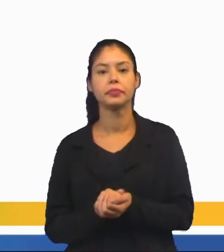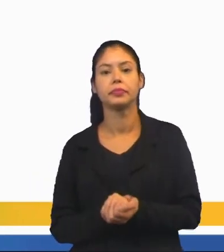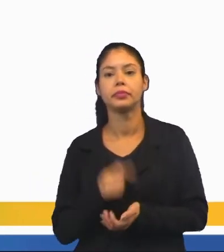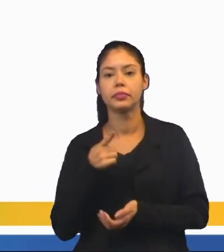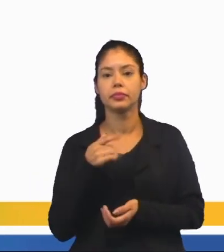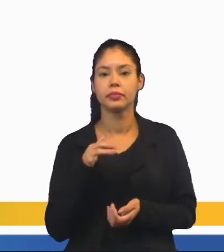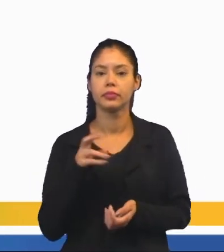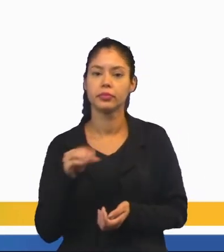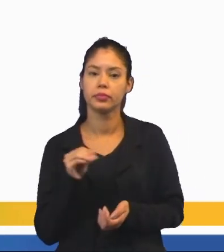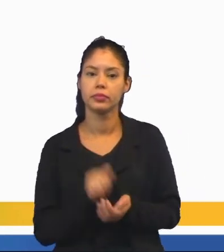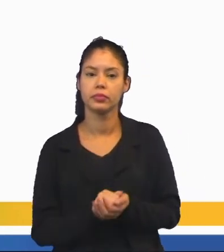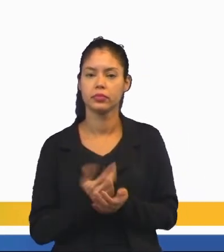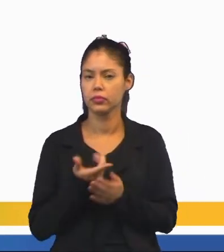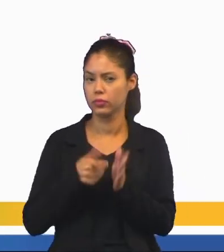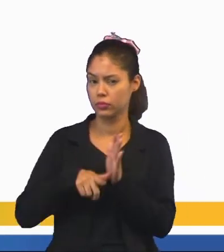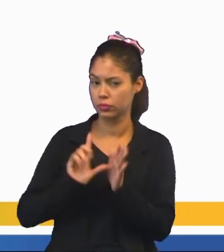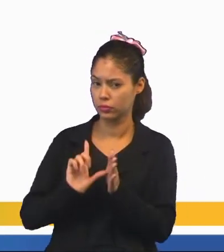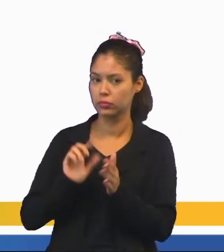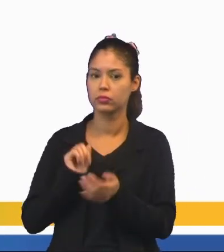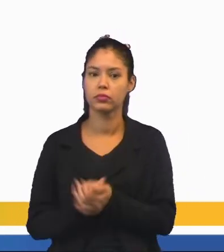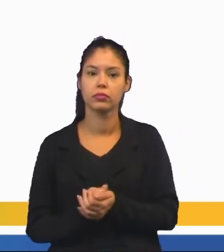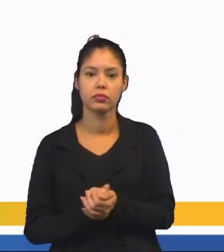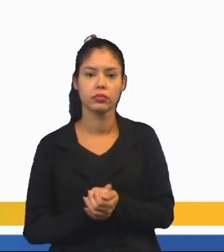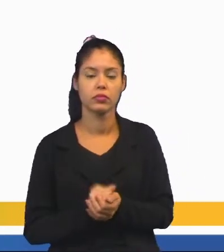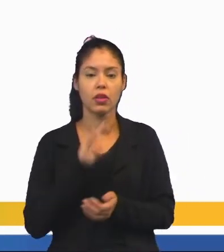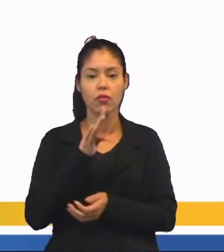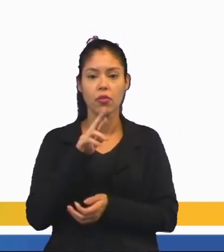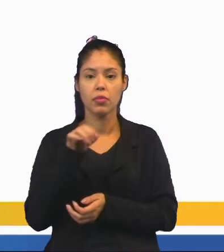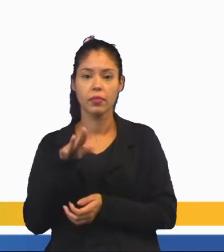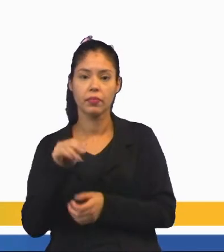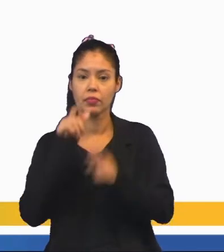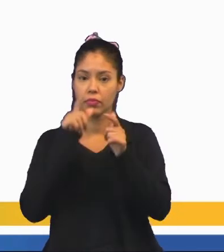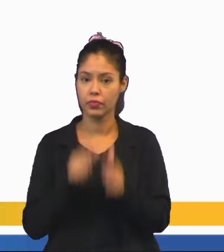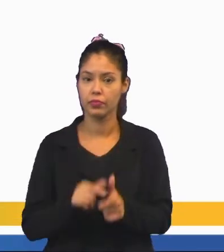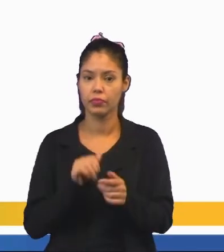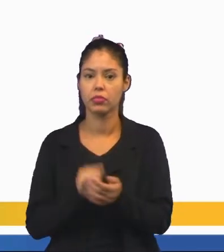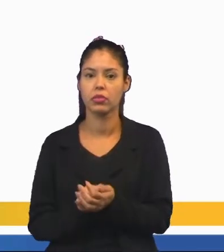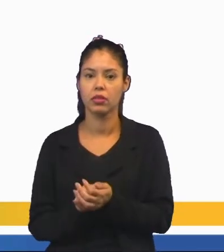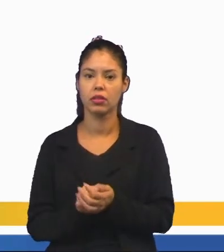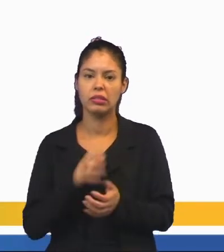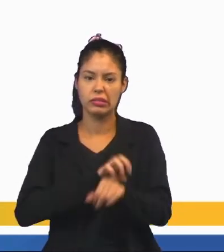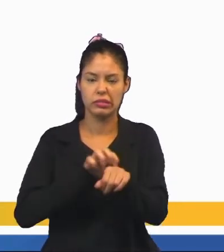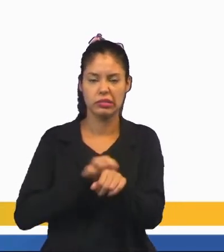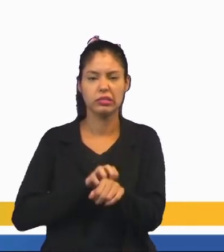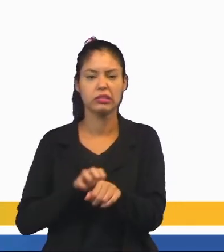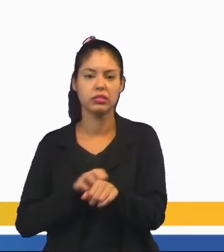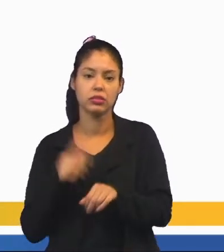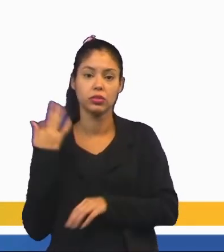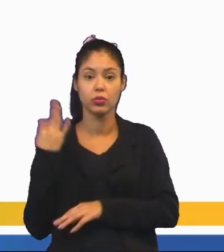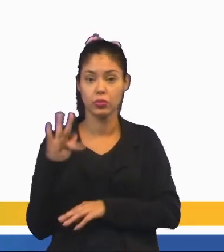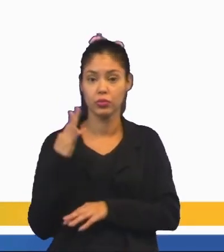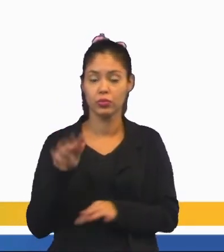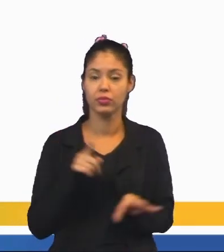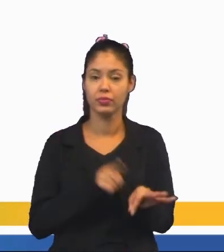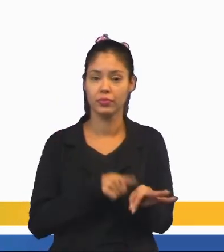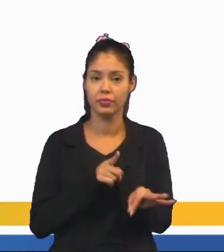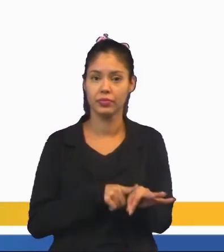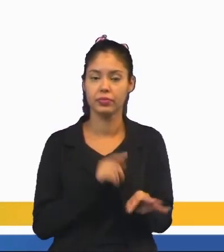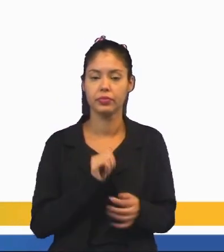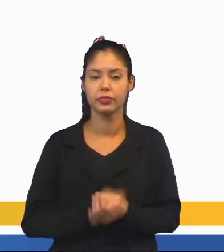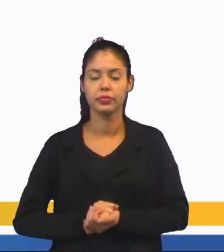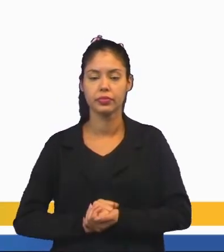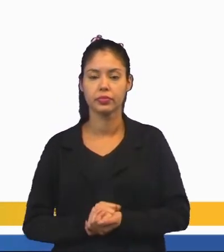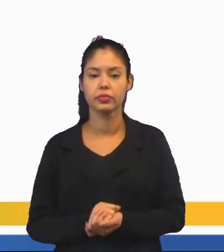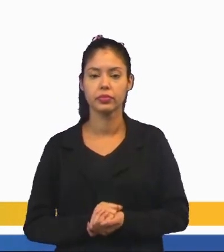afetada por episódios anteriormente, formigamento local, desconforto, coceira ou dor